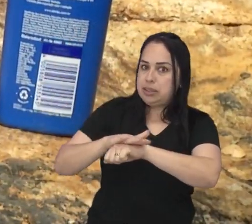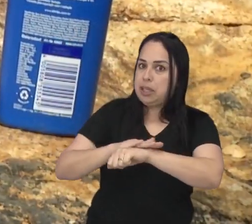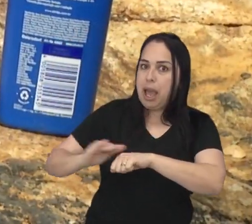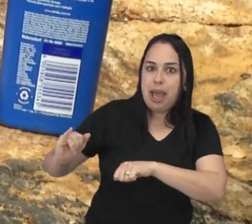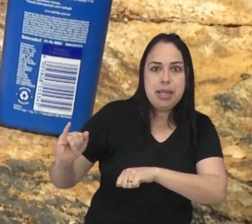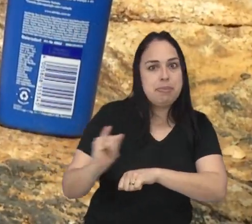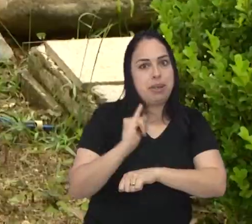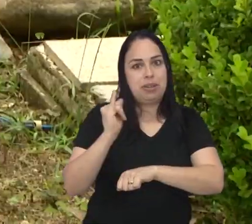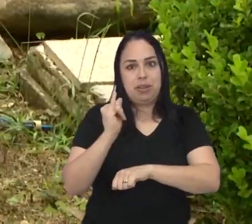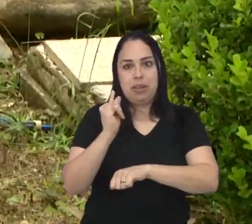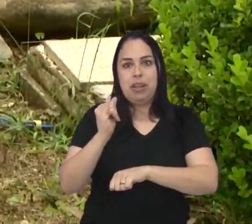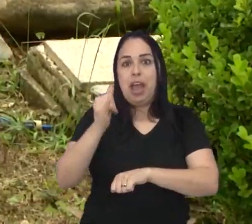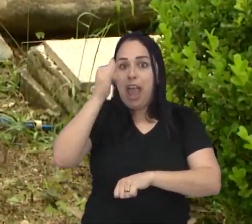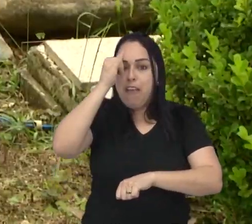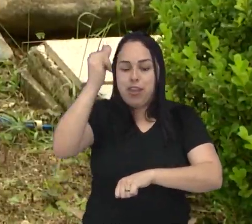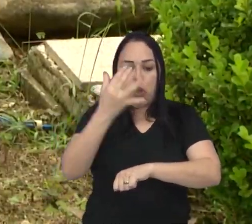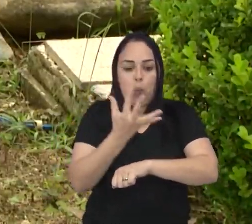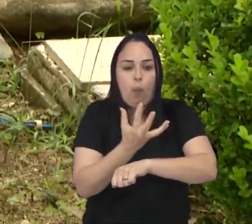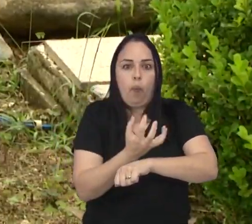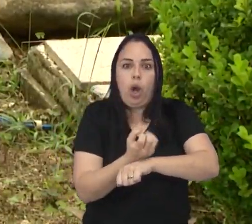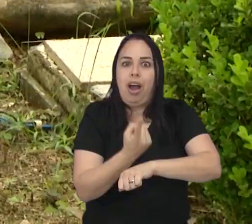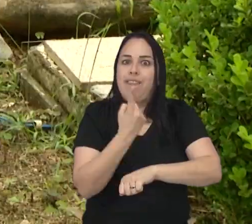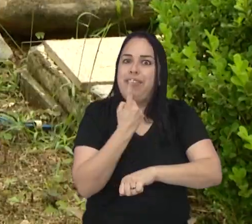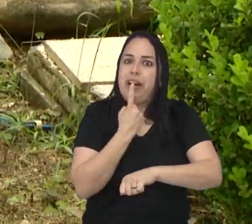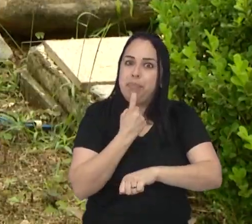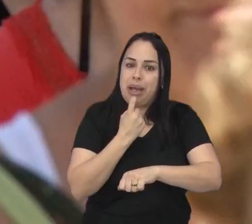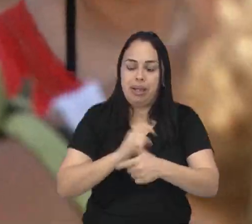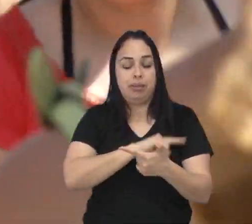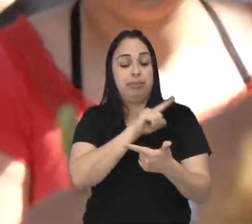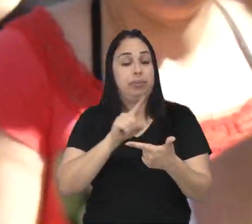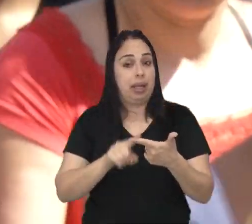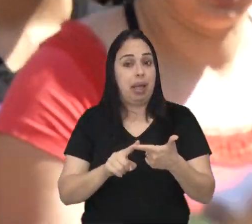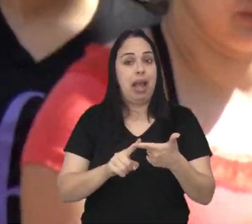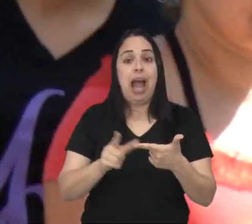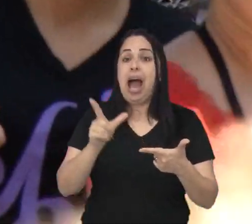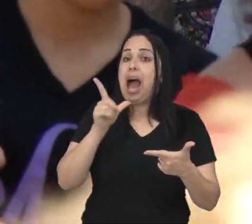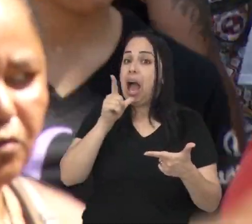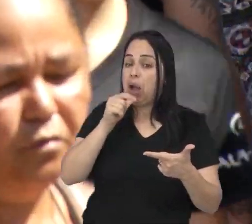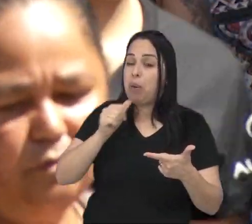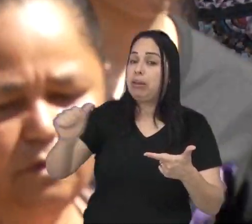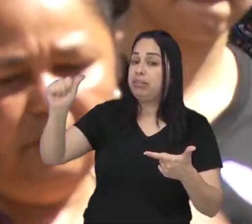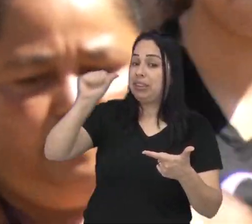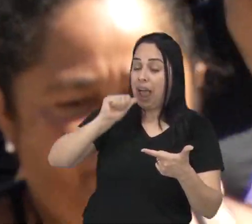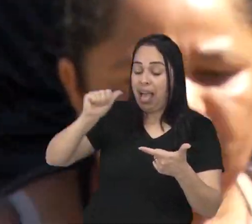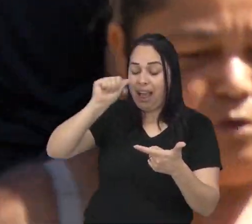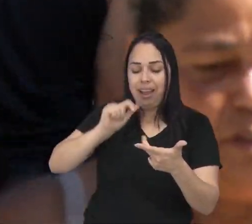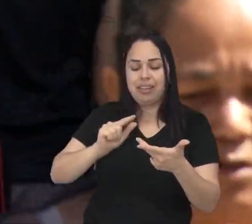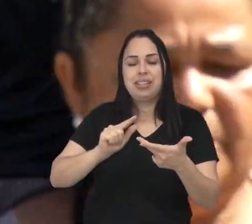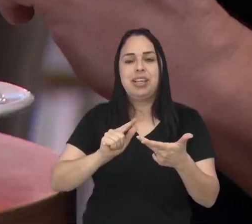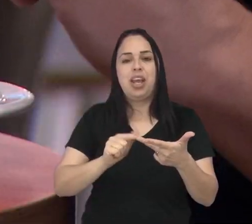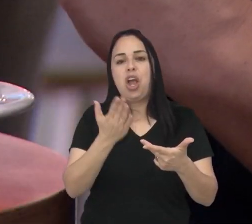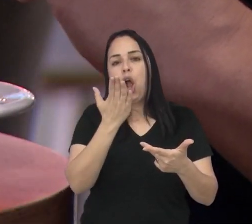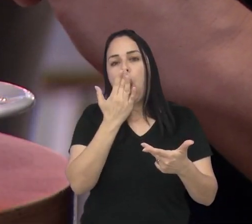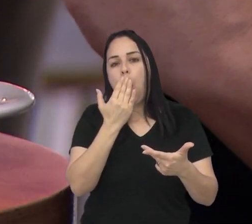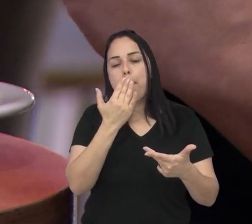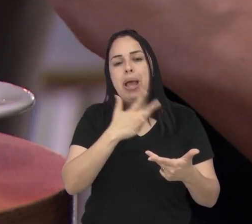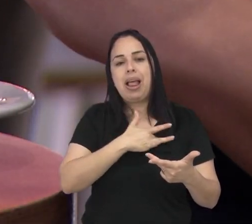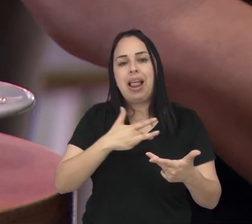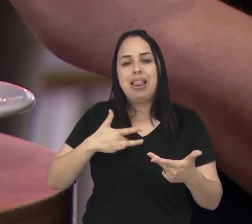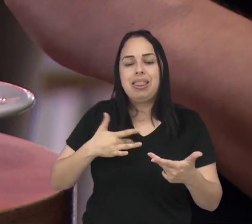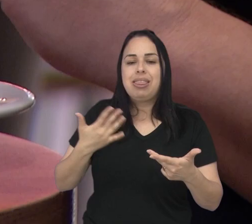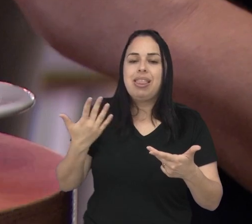solar é indispensável para evitar as temidas queimaduras. Importante também beber água com frequência e manter